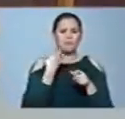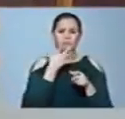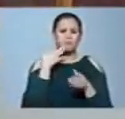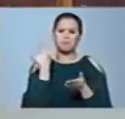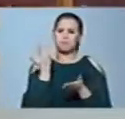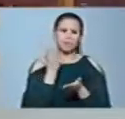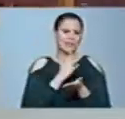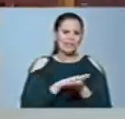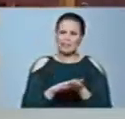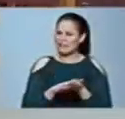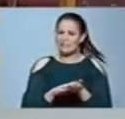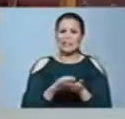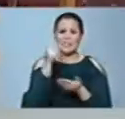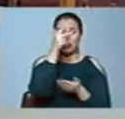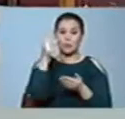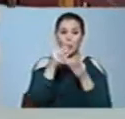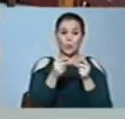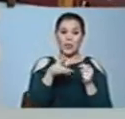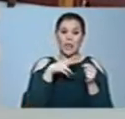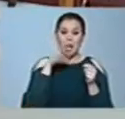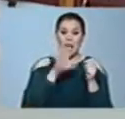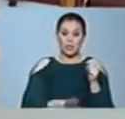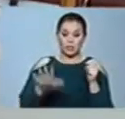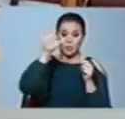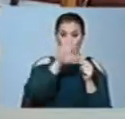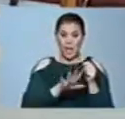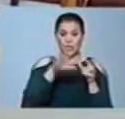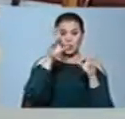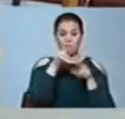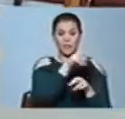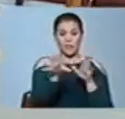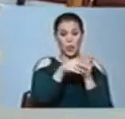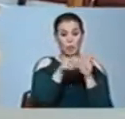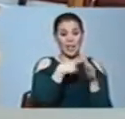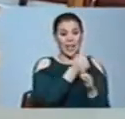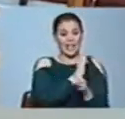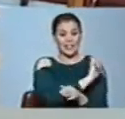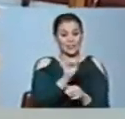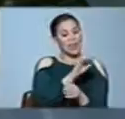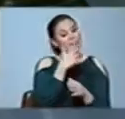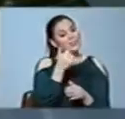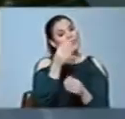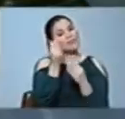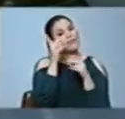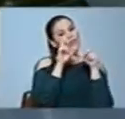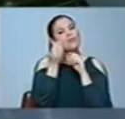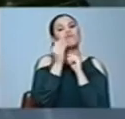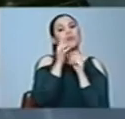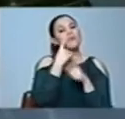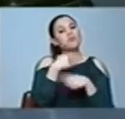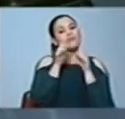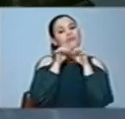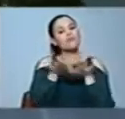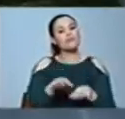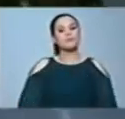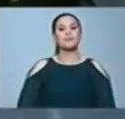com produtos nacionais que também aplica em casa que o façam depois partilhe connosco resultado é mas é continuar aqui para